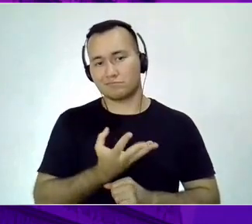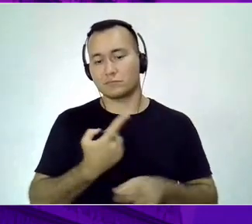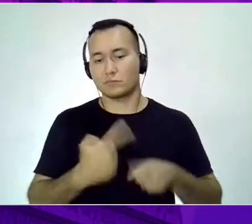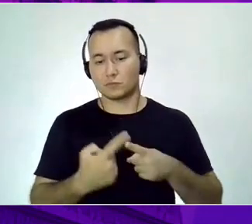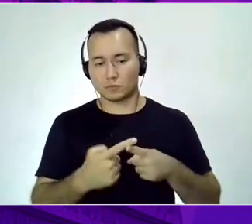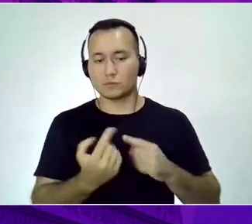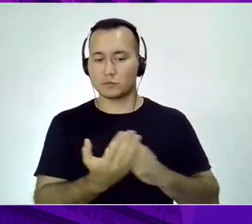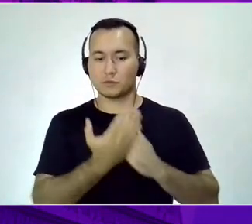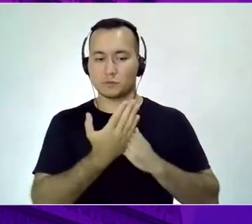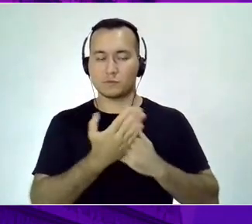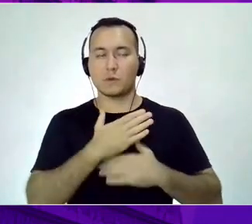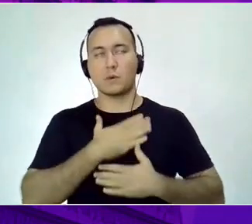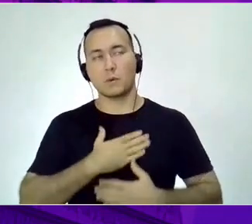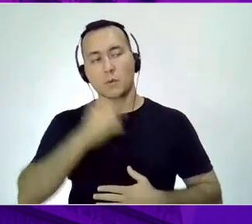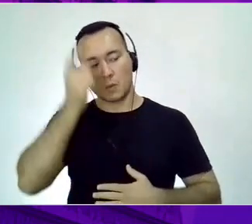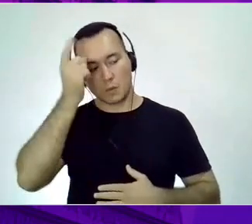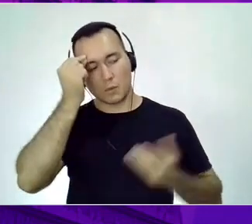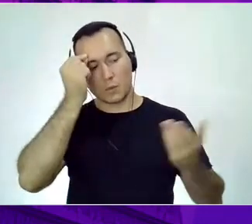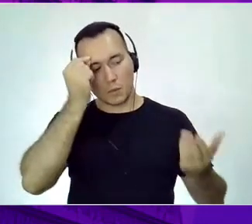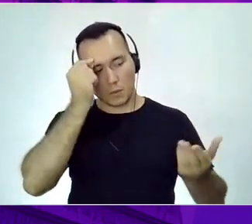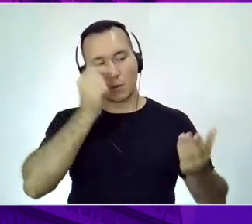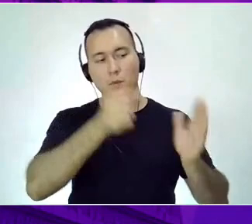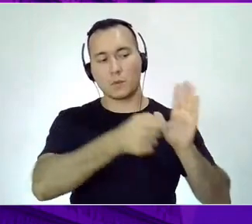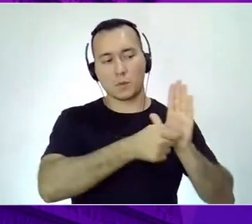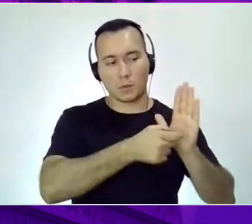Ok? Muito bem.